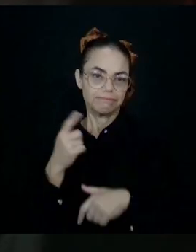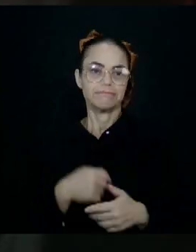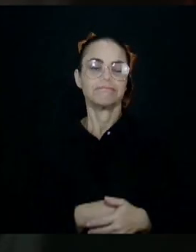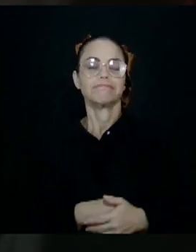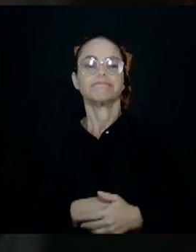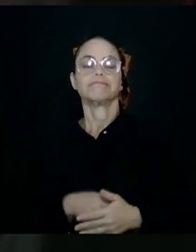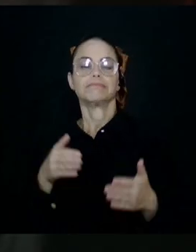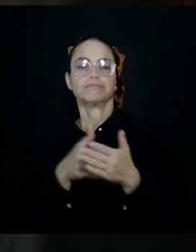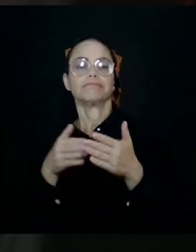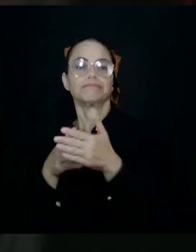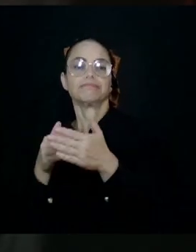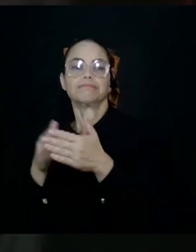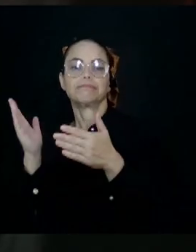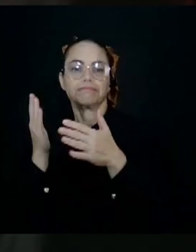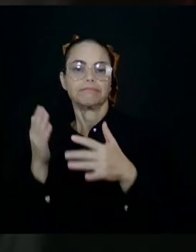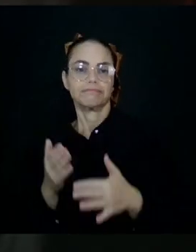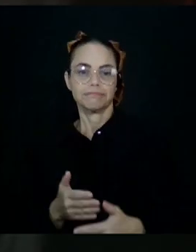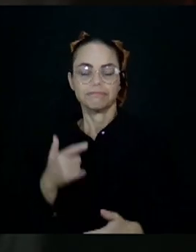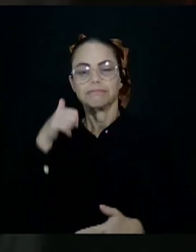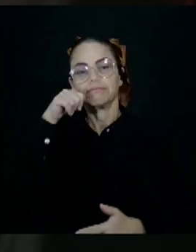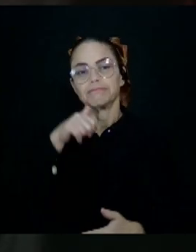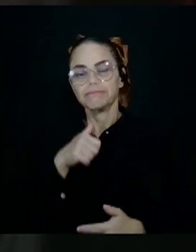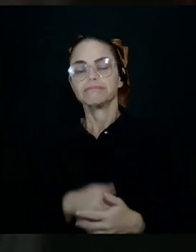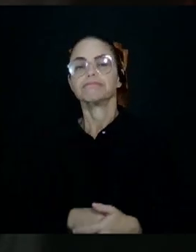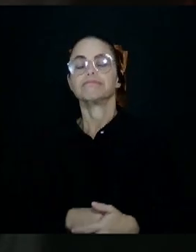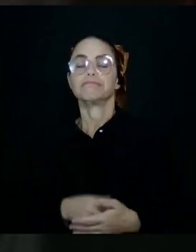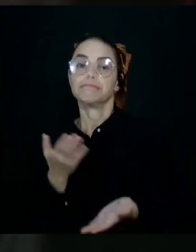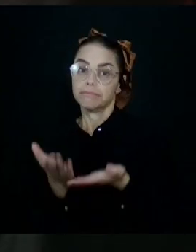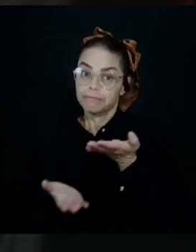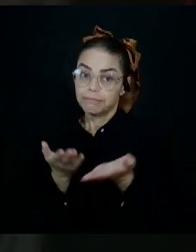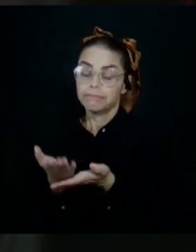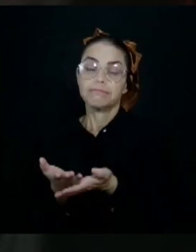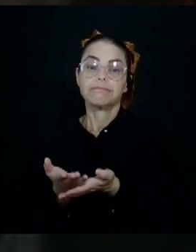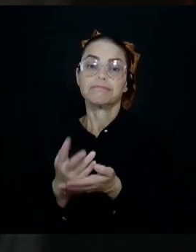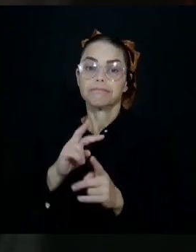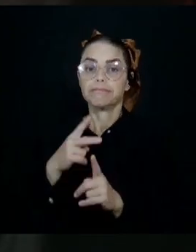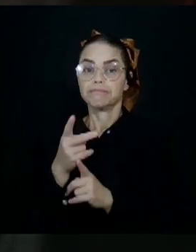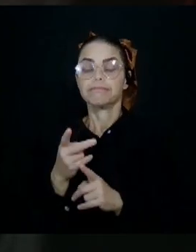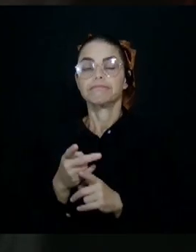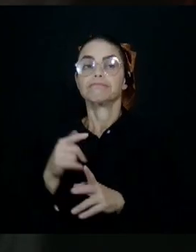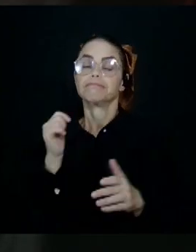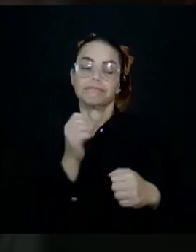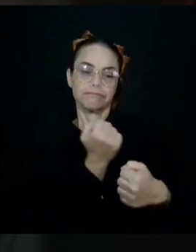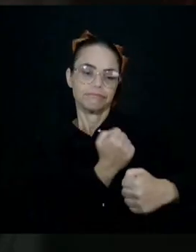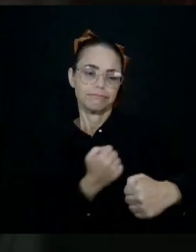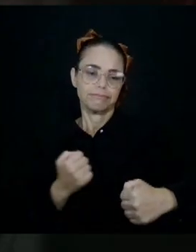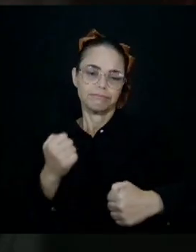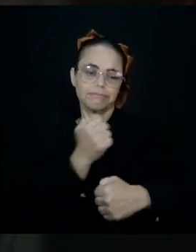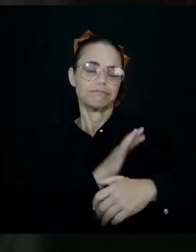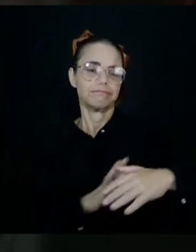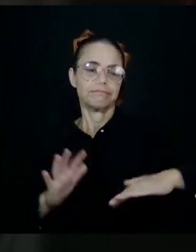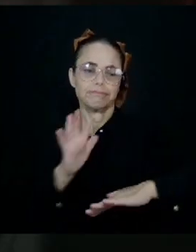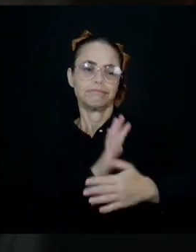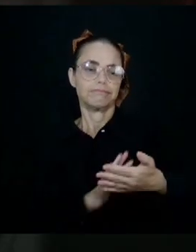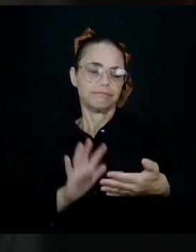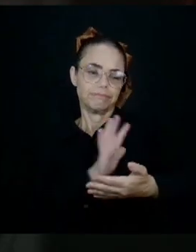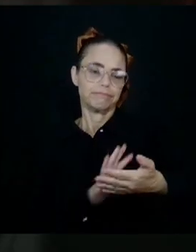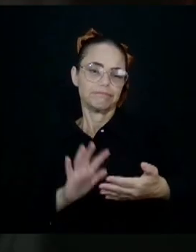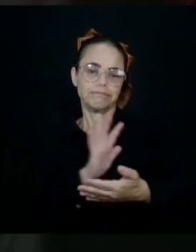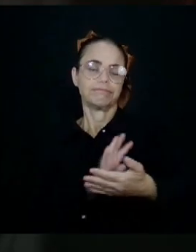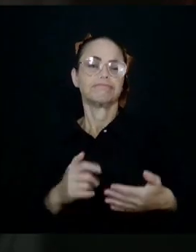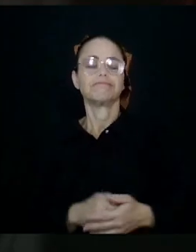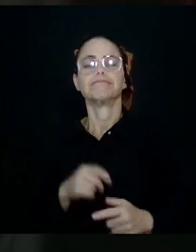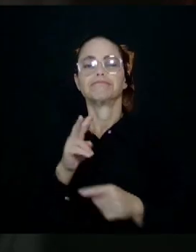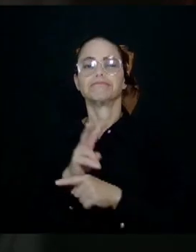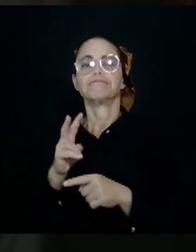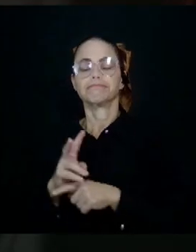que a mulher ela se dedica quase o dobro do tempo, né, aos afazeres domésticos. Quem trabalha fora, trabalha em casa, cuida do filho e assim